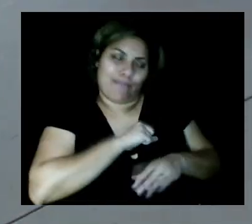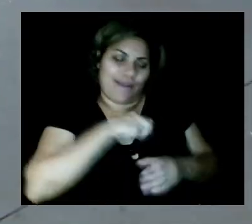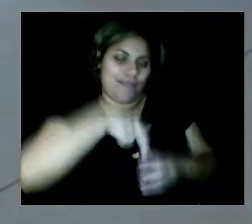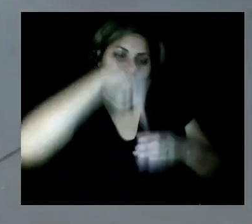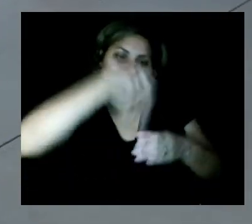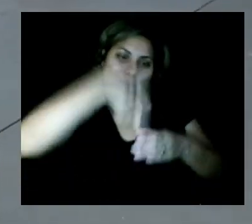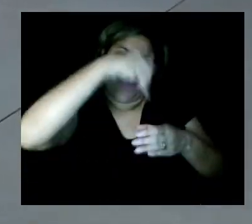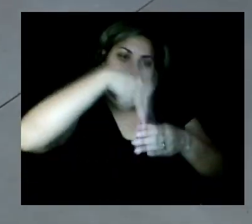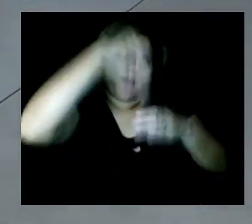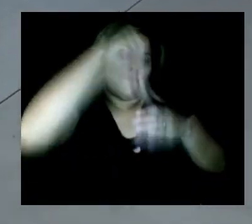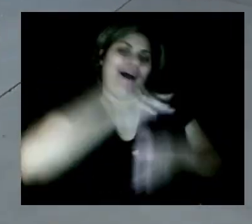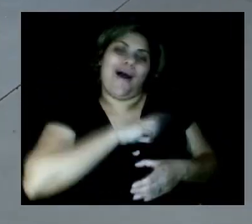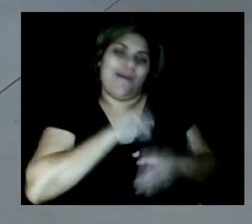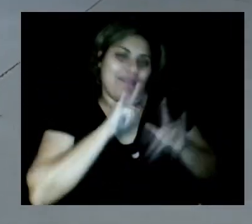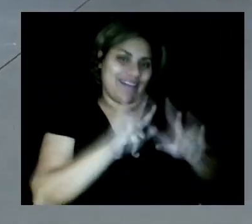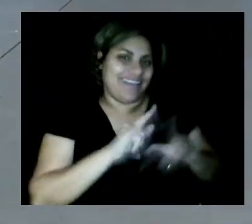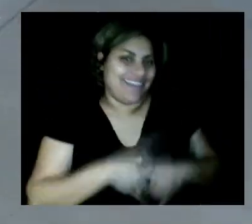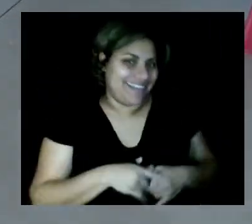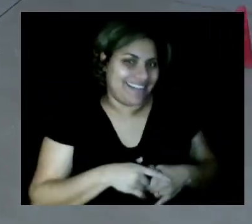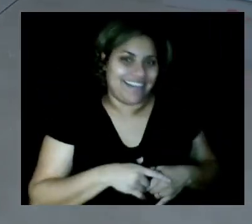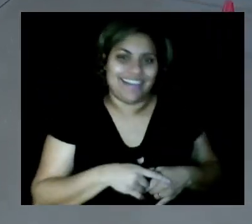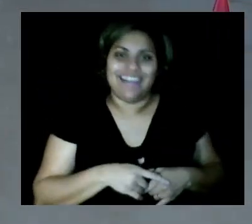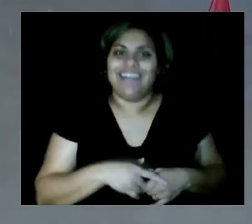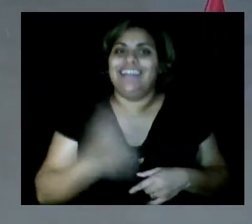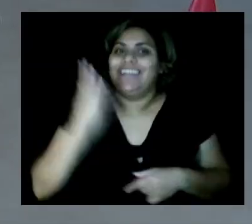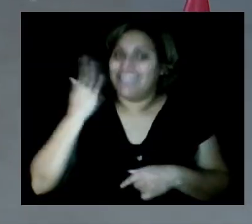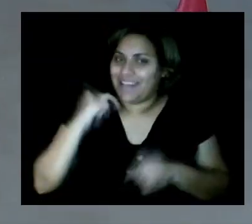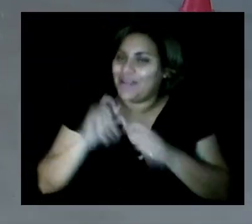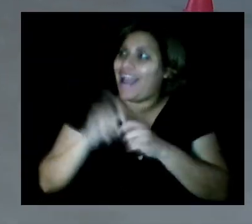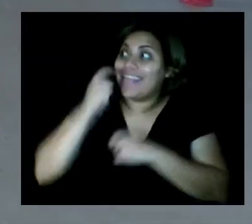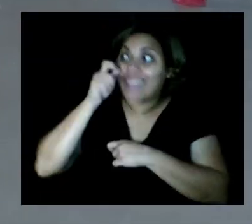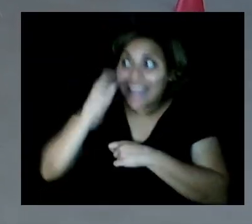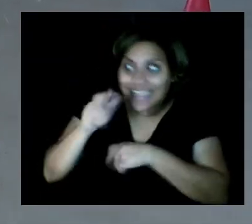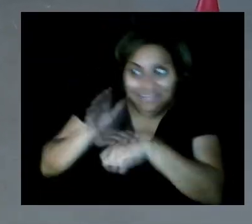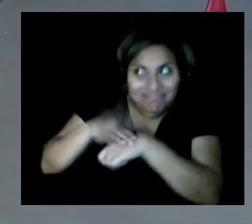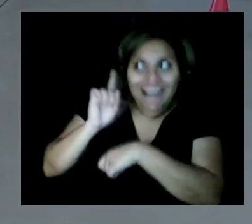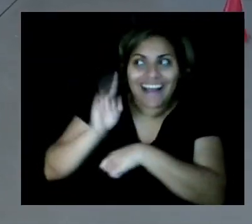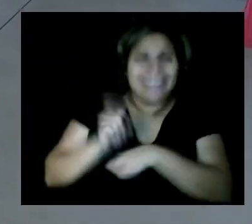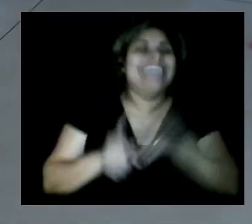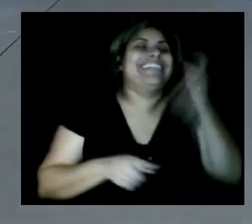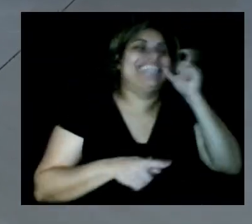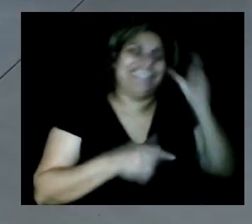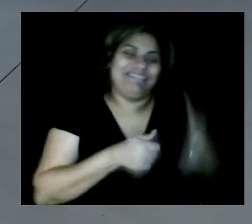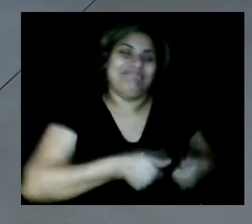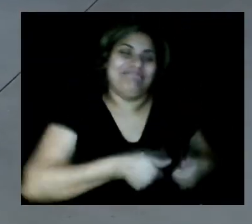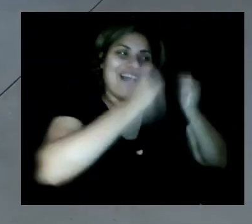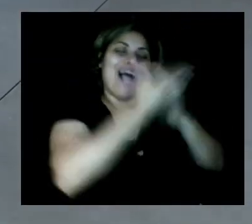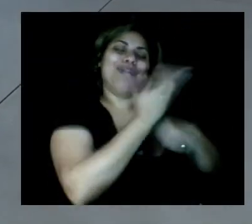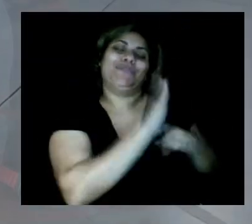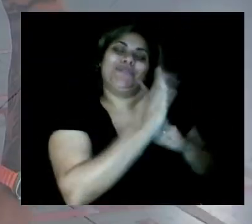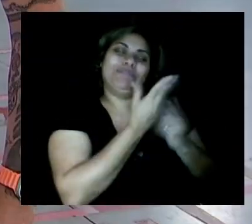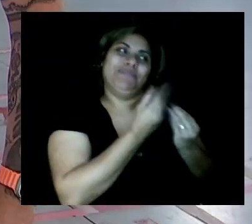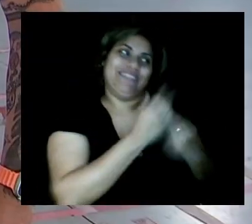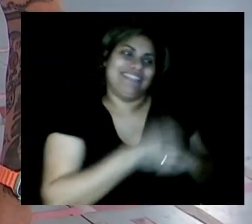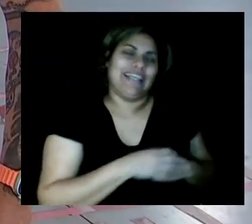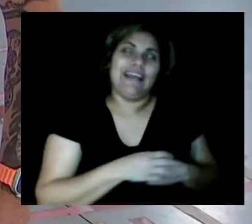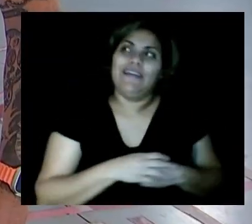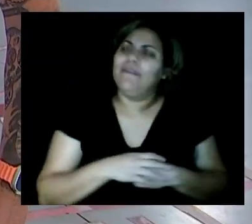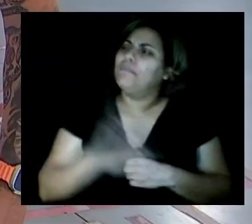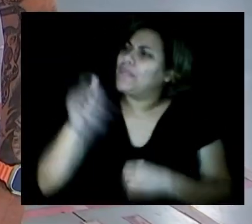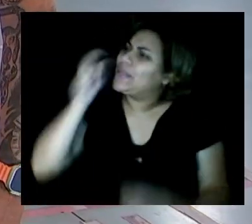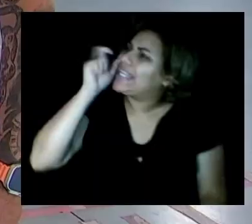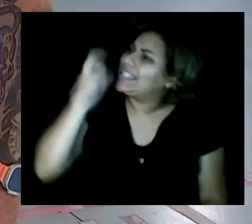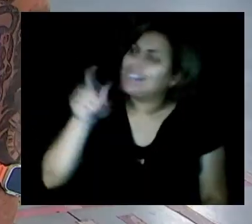elástica. Já sabe como fazer esse interesse melhorar, né? Esse interesse melhorar, sim, ajuda bastante. E o interessante é que o Leandro